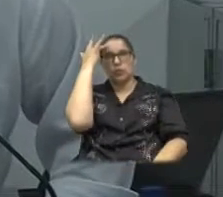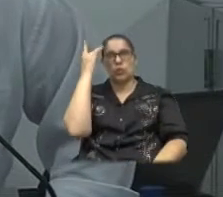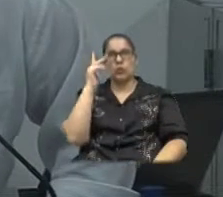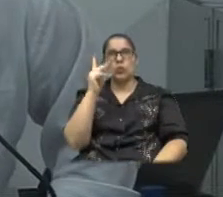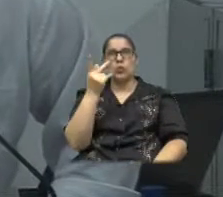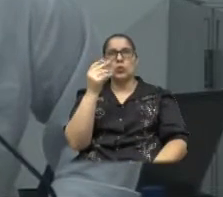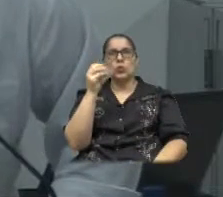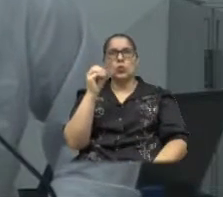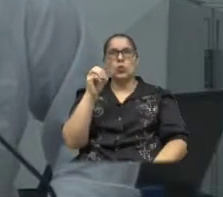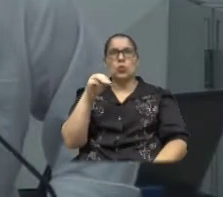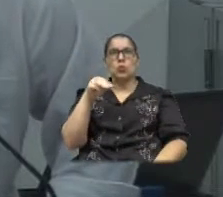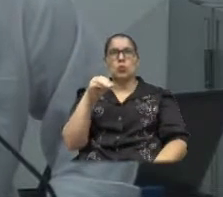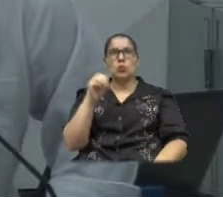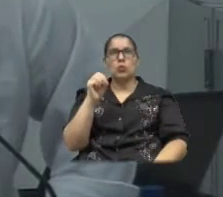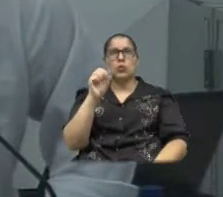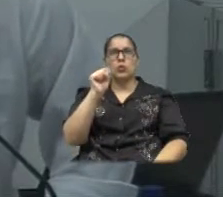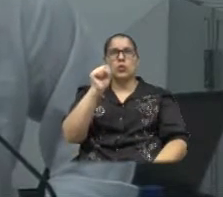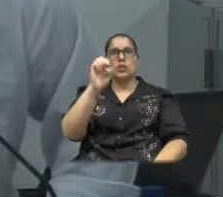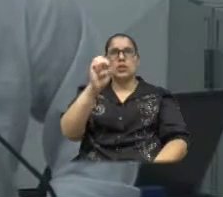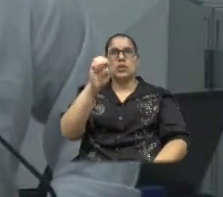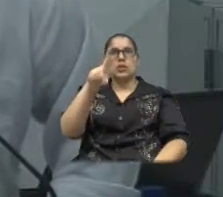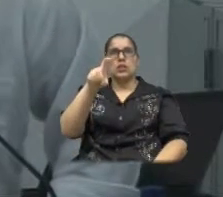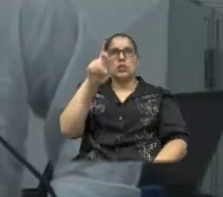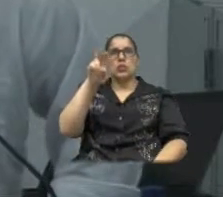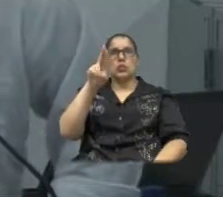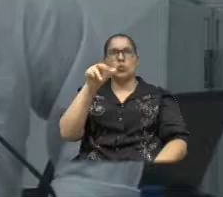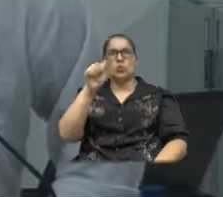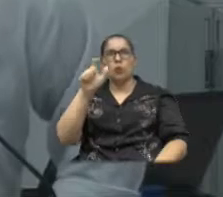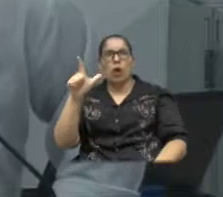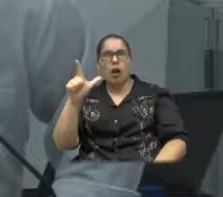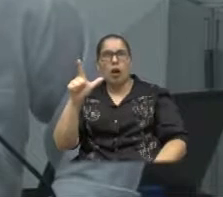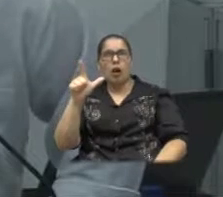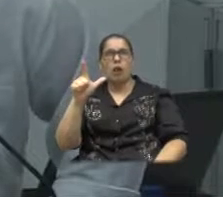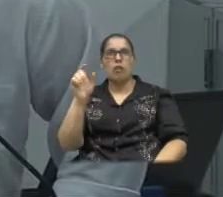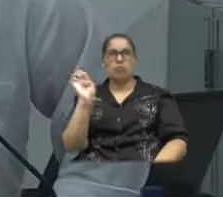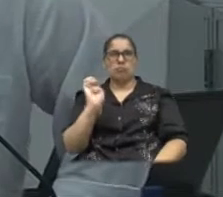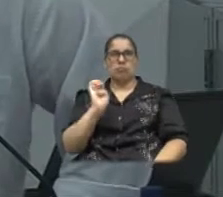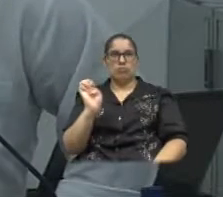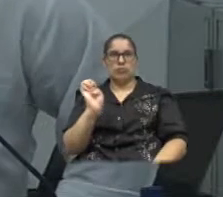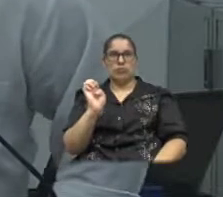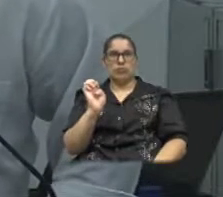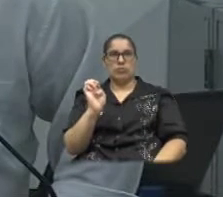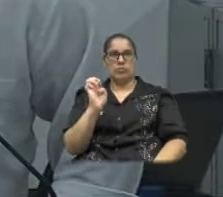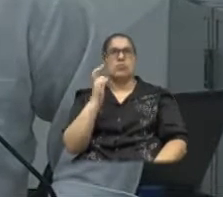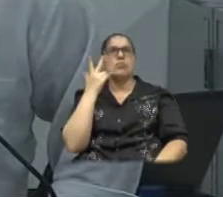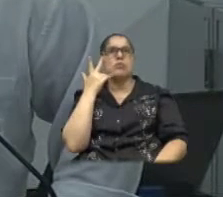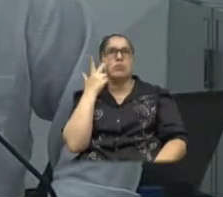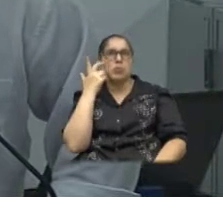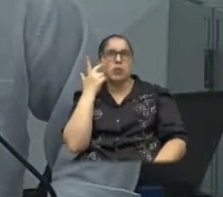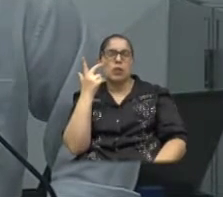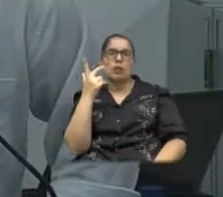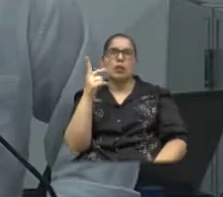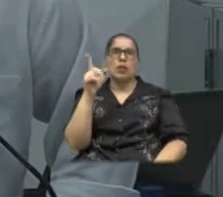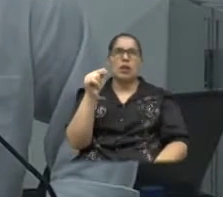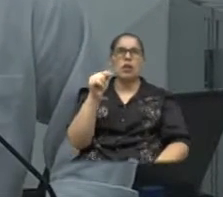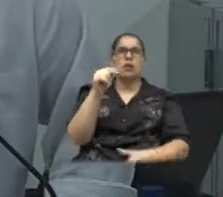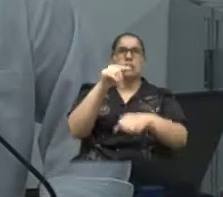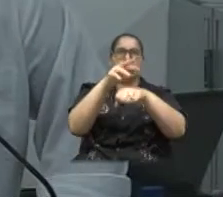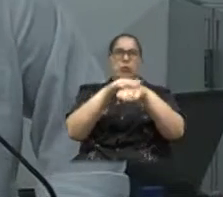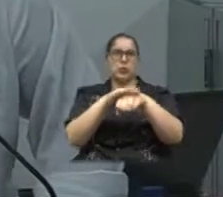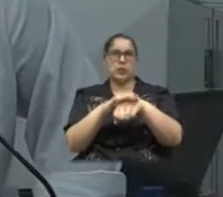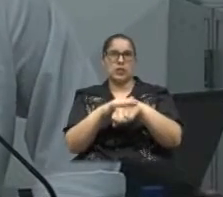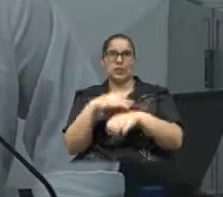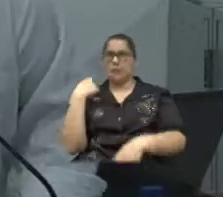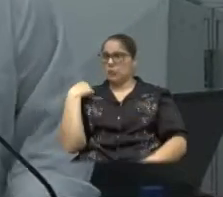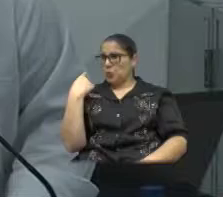São doentes mentais que tentam agir nas nossas crianças. Nós não podemos aceitar isso. Nós não podemos aceitar